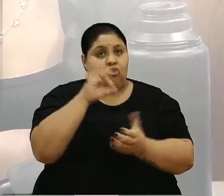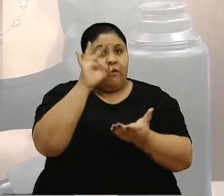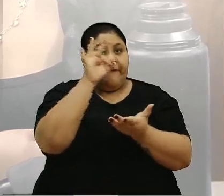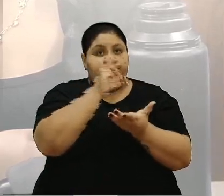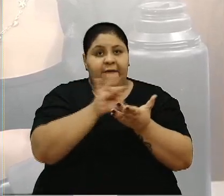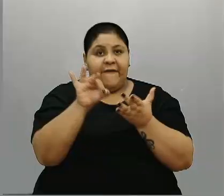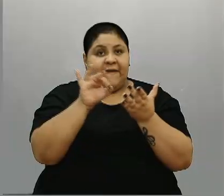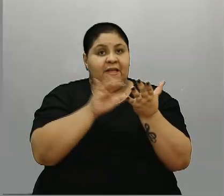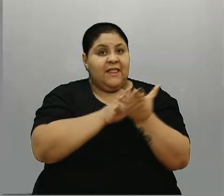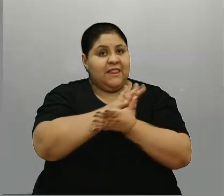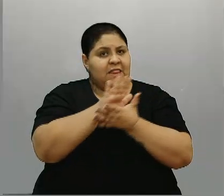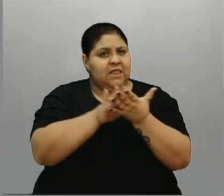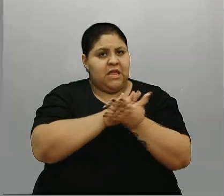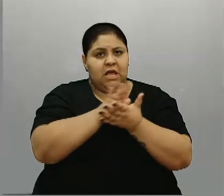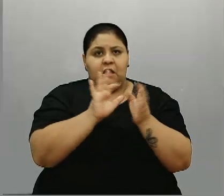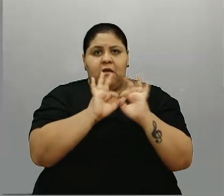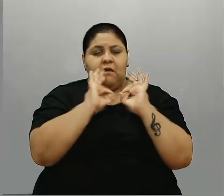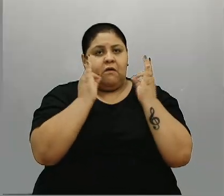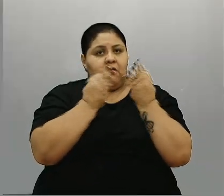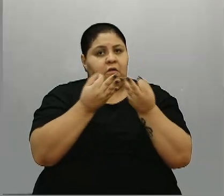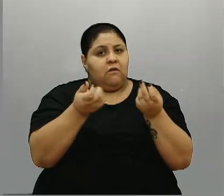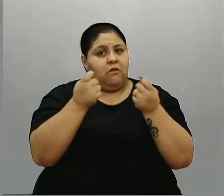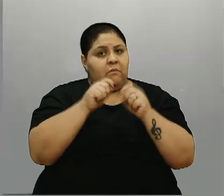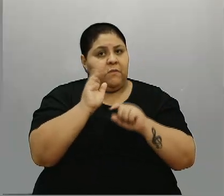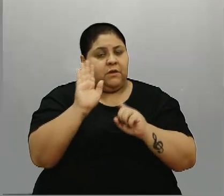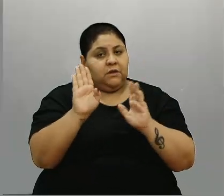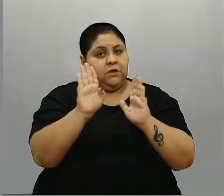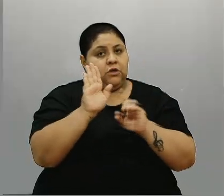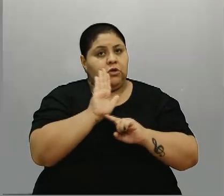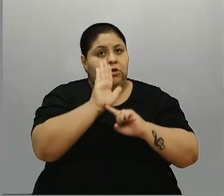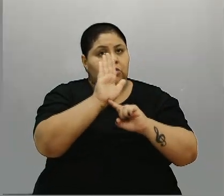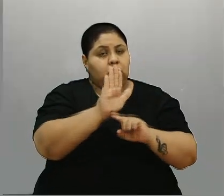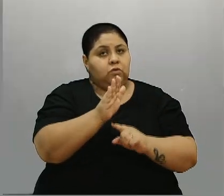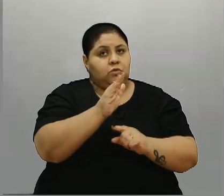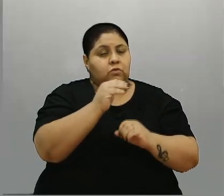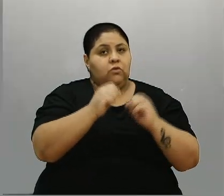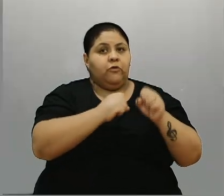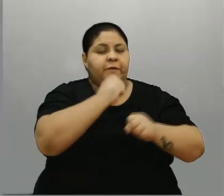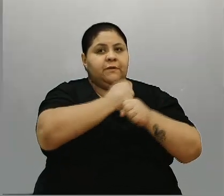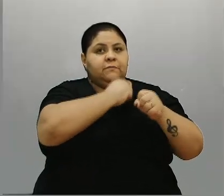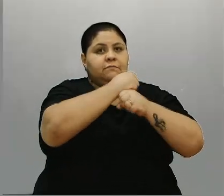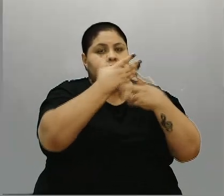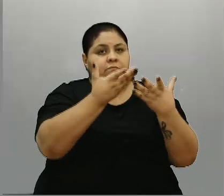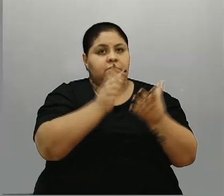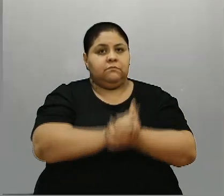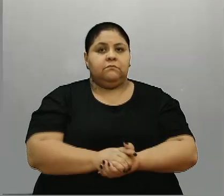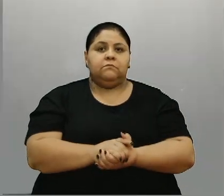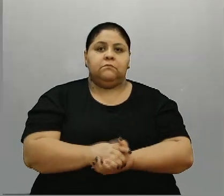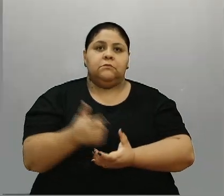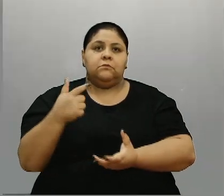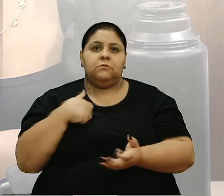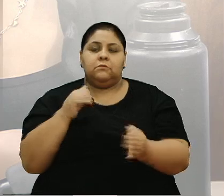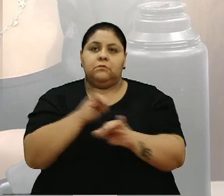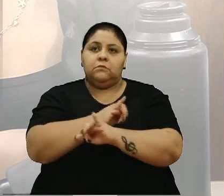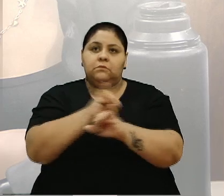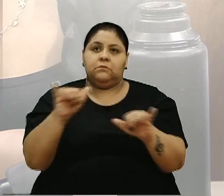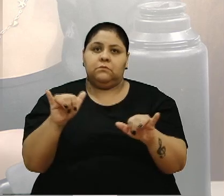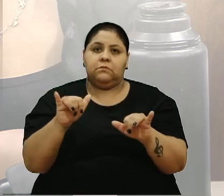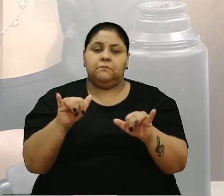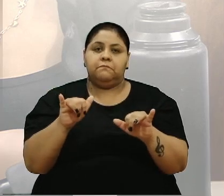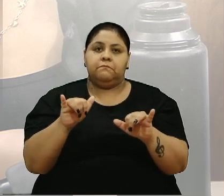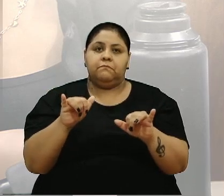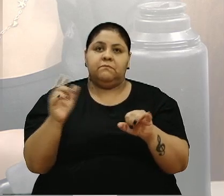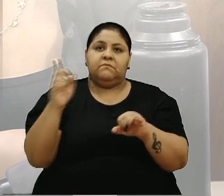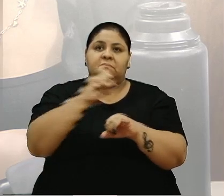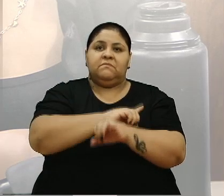nenhuma das casas e das famílias que precisam do auxílio reconstrução. Eu estou com um dado aqui que é, como a vereadora Rose dizia, do